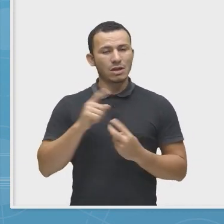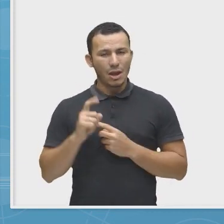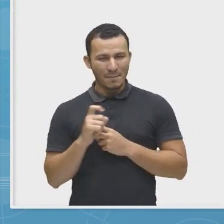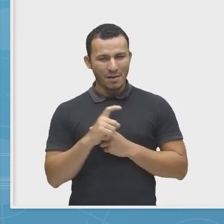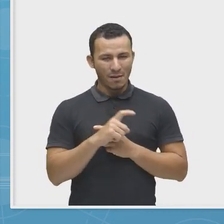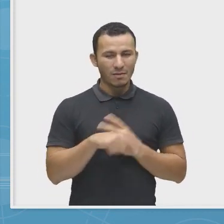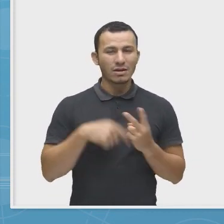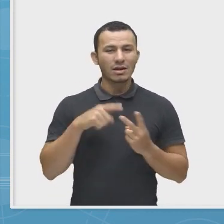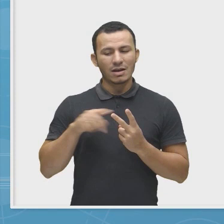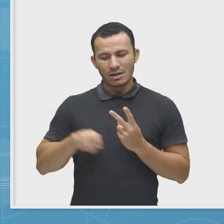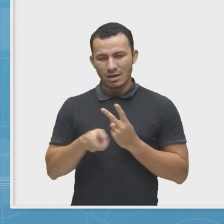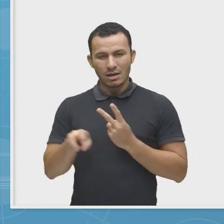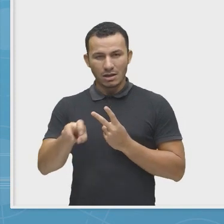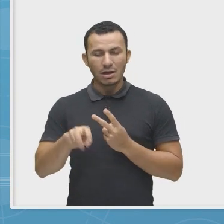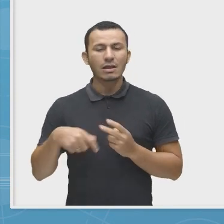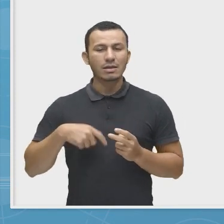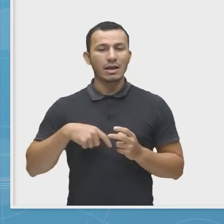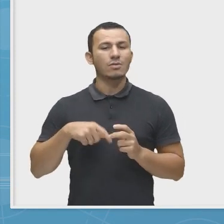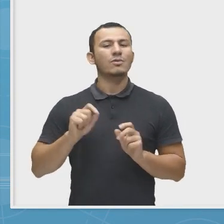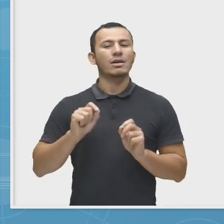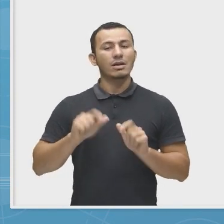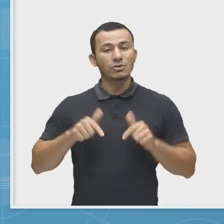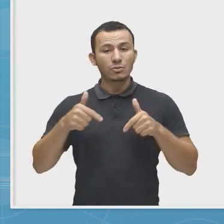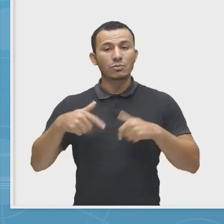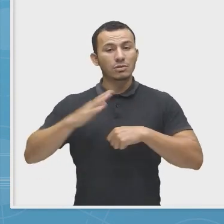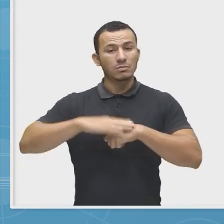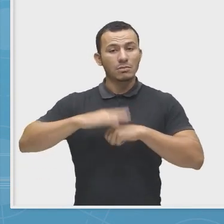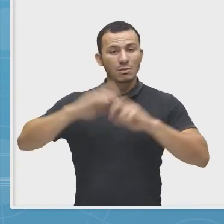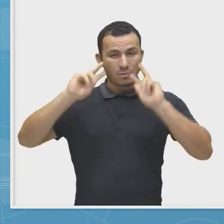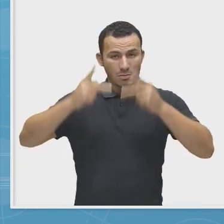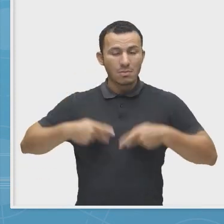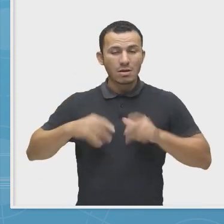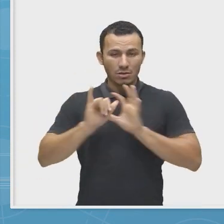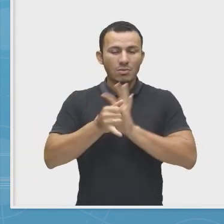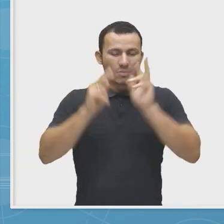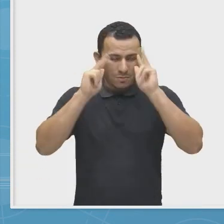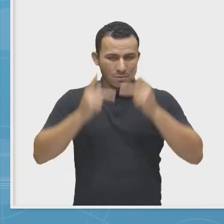humanas, que é uma característica da fábula. E aí,